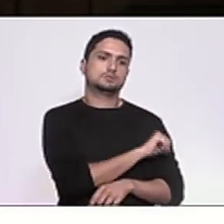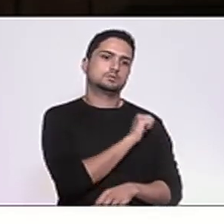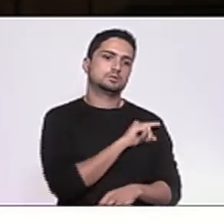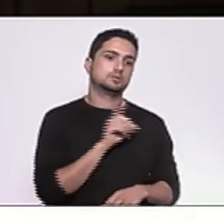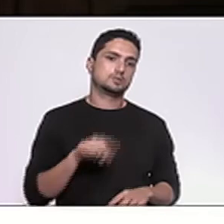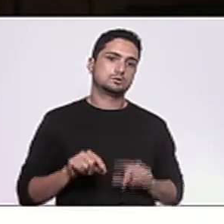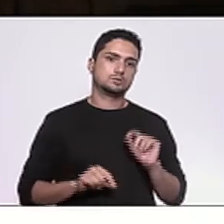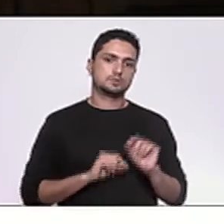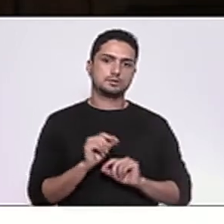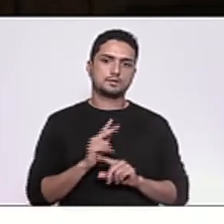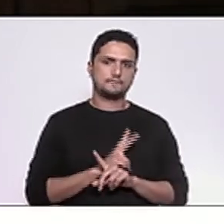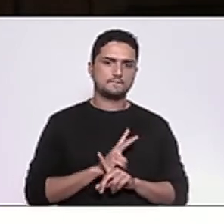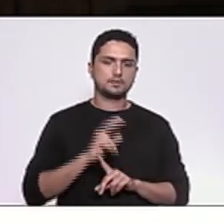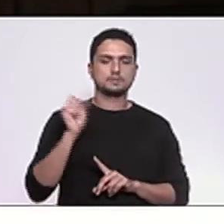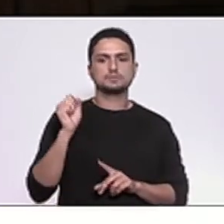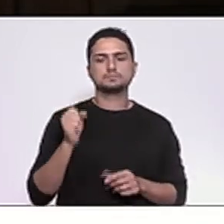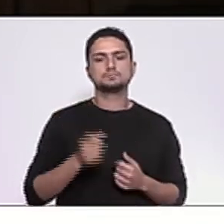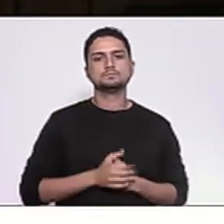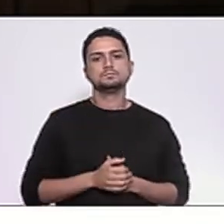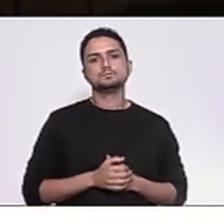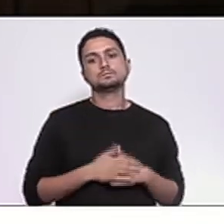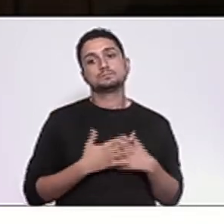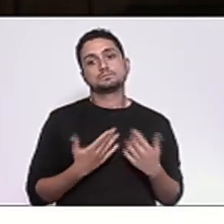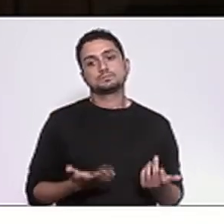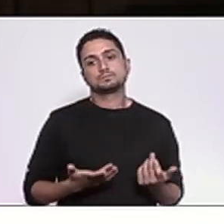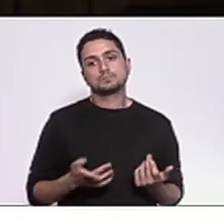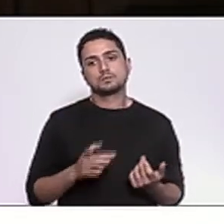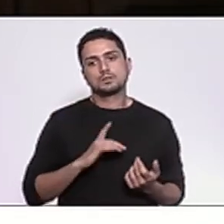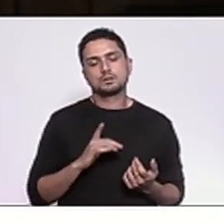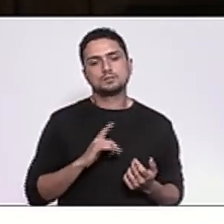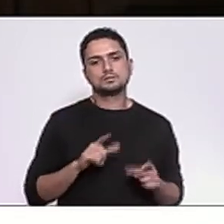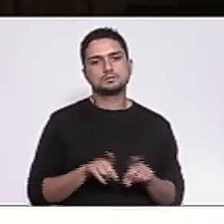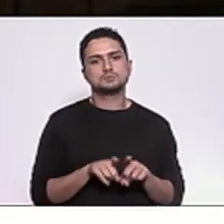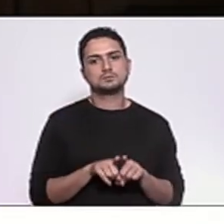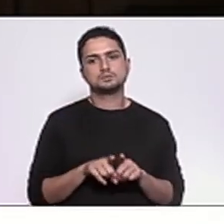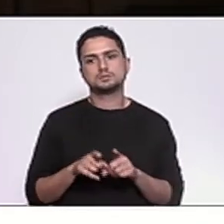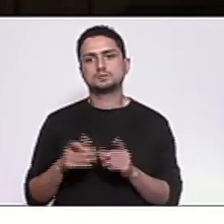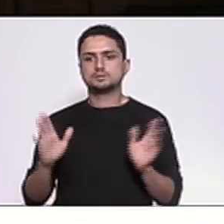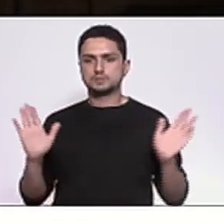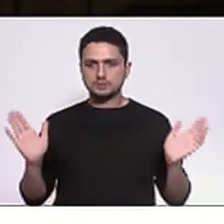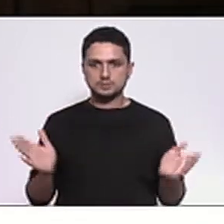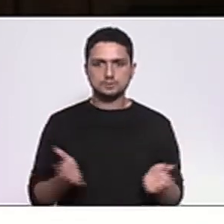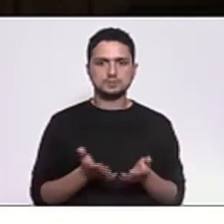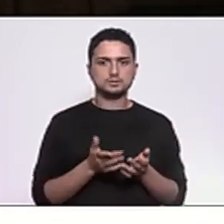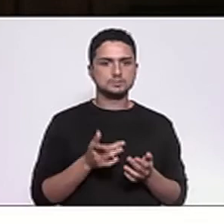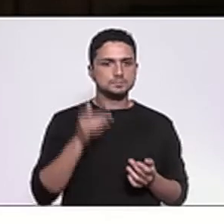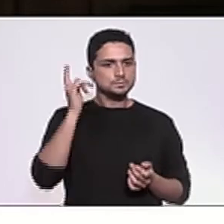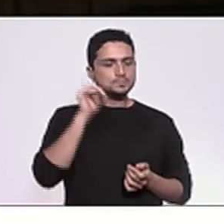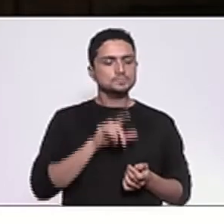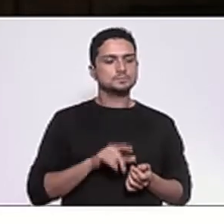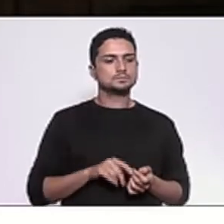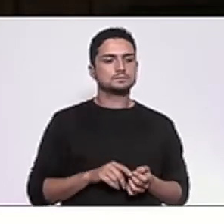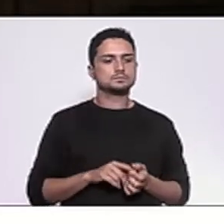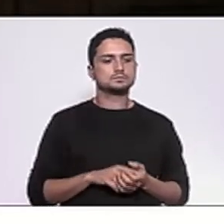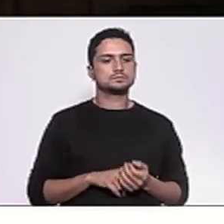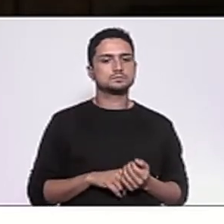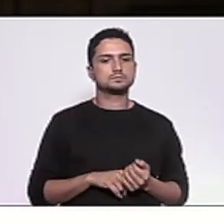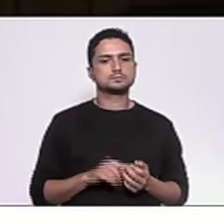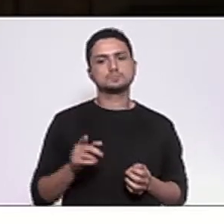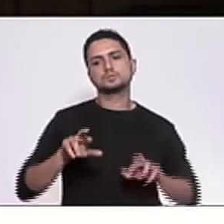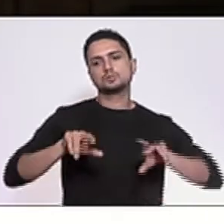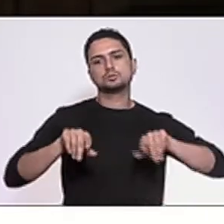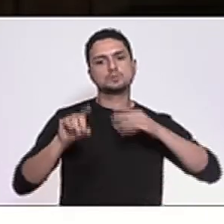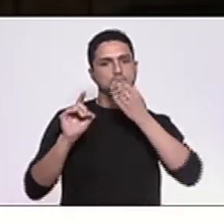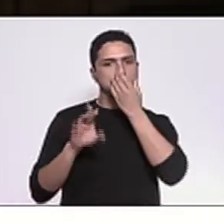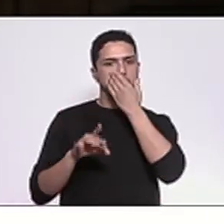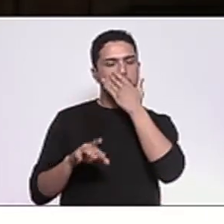seria a vencedora. E com isso você atenderia também, não só a